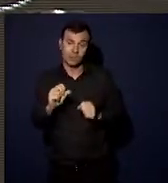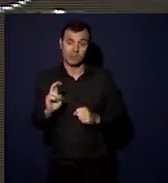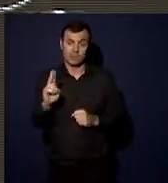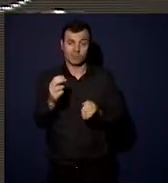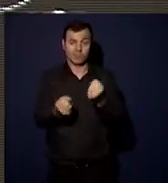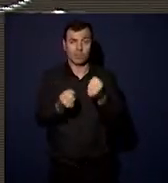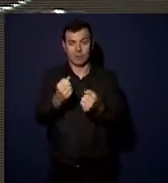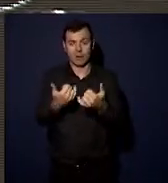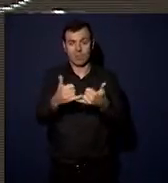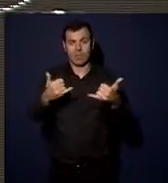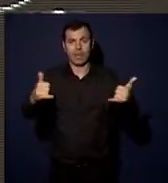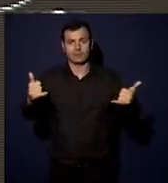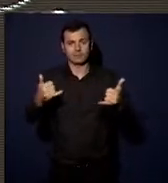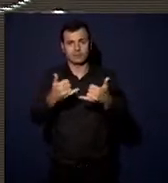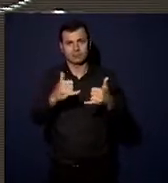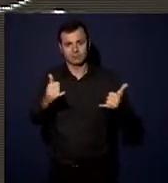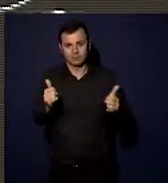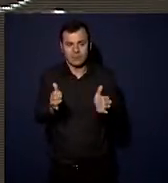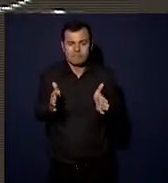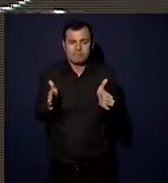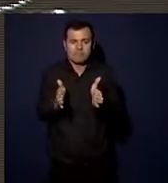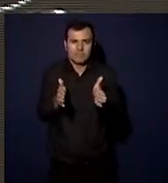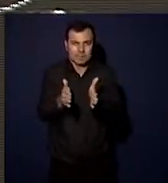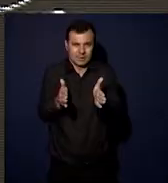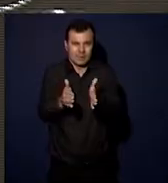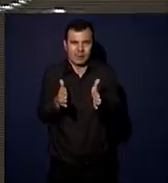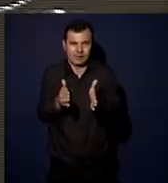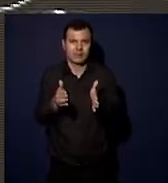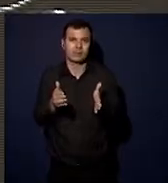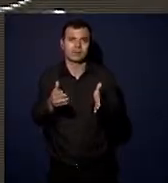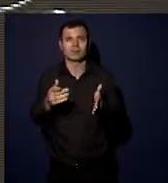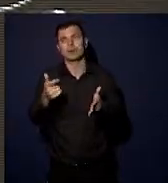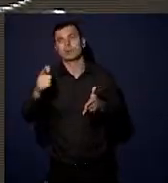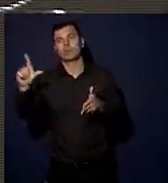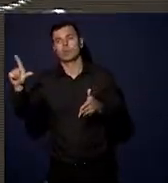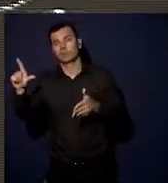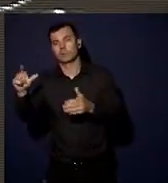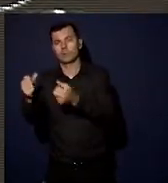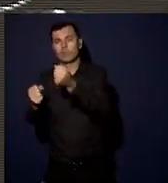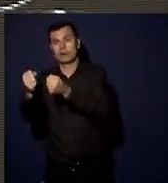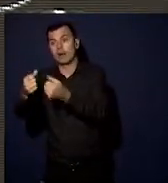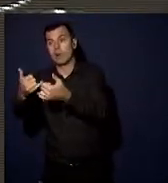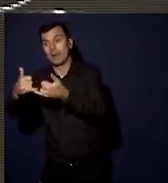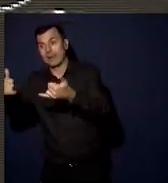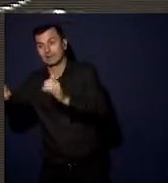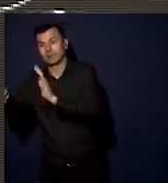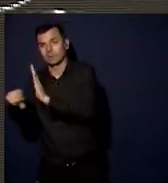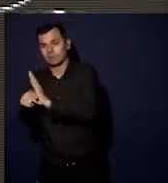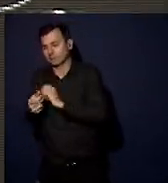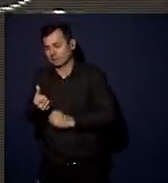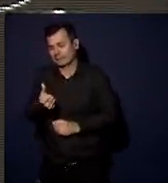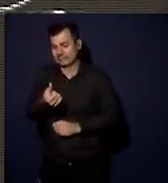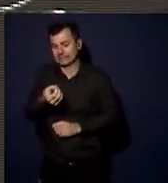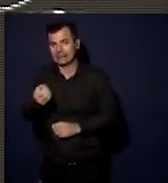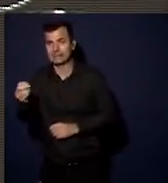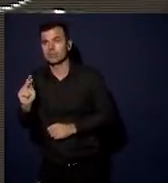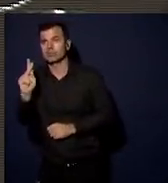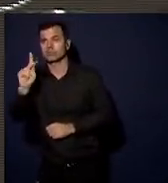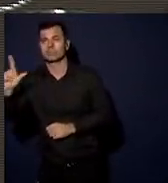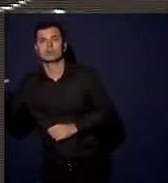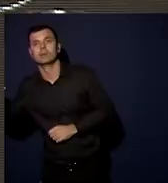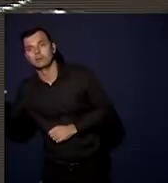com uma bateria que você tá carregando muito pequena comparado com uma carro elétrico tem uma bateria de 600 kg que é melhor você botar até